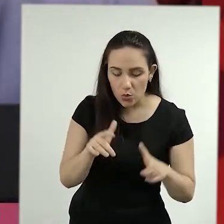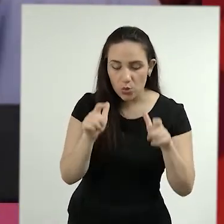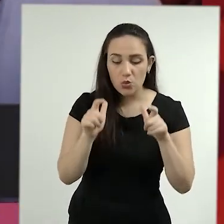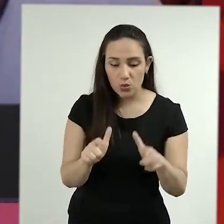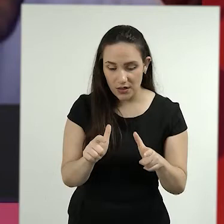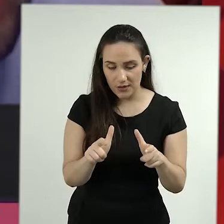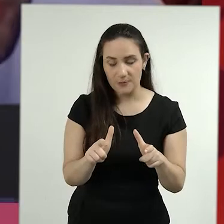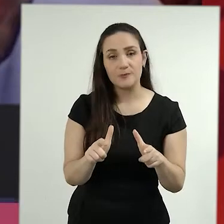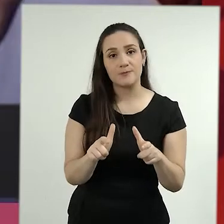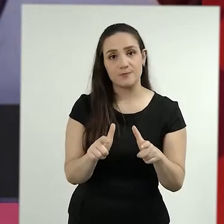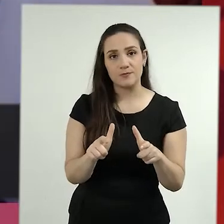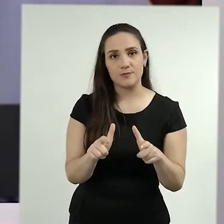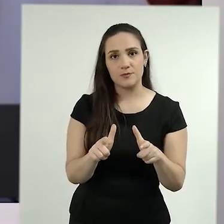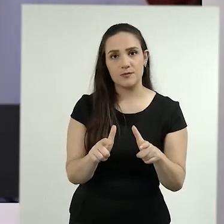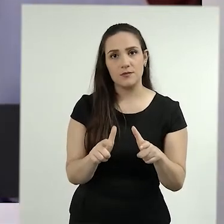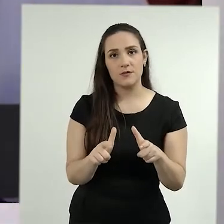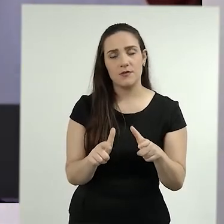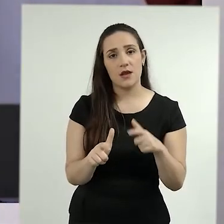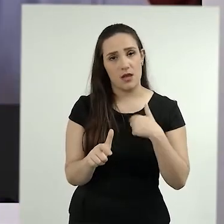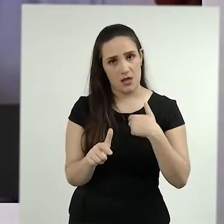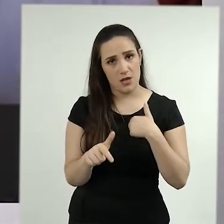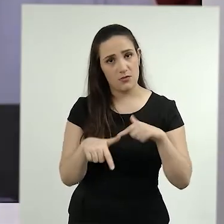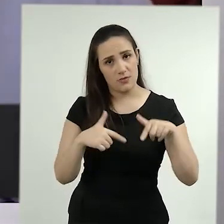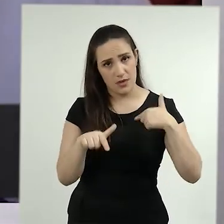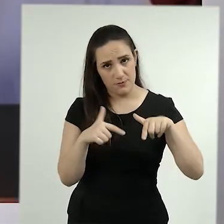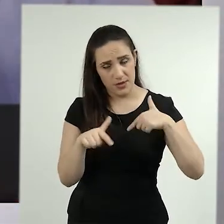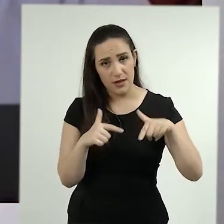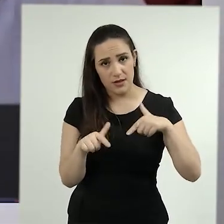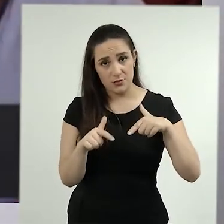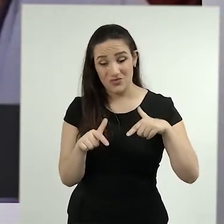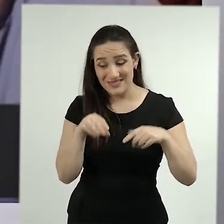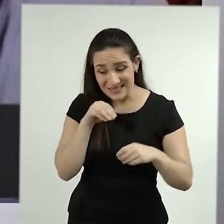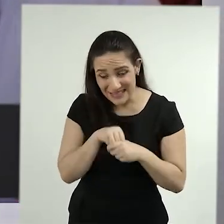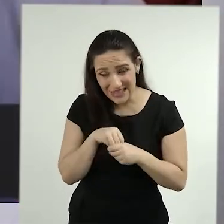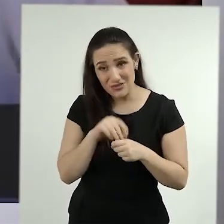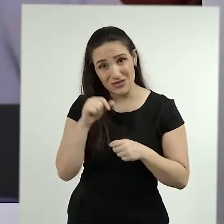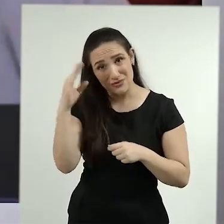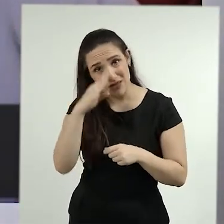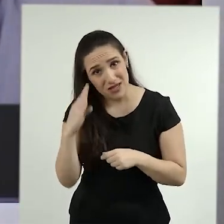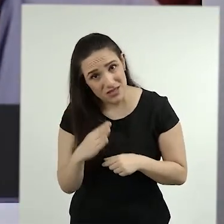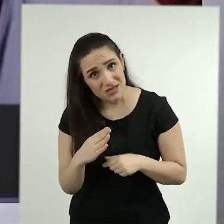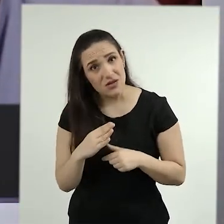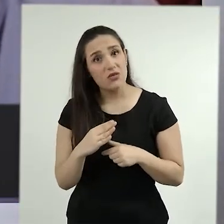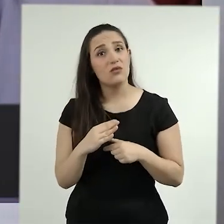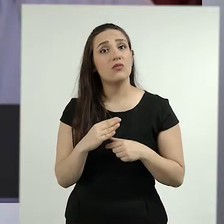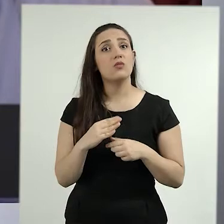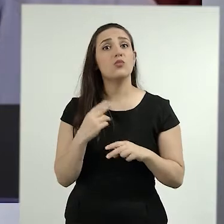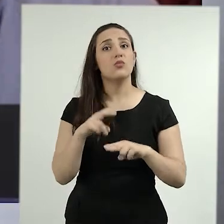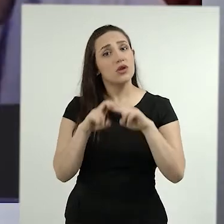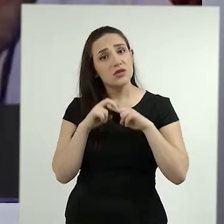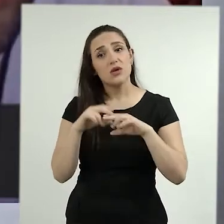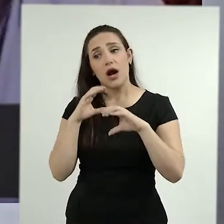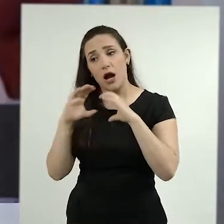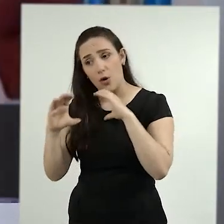É um bem público, né? São espécies que nós trabalhamos da nossa fauna brasileira. Então, nós devemos também a comunicação, nós devemos